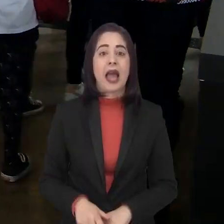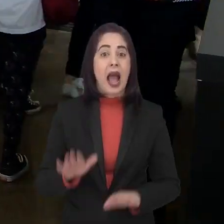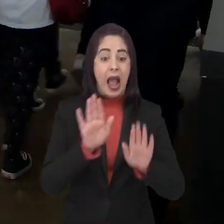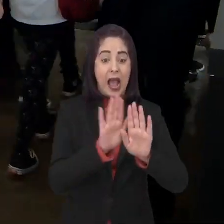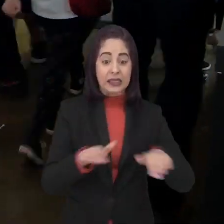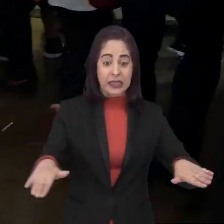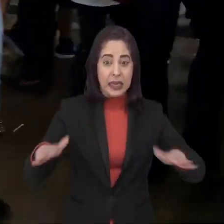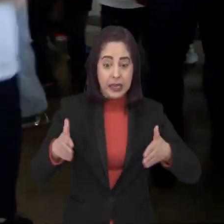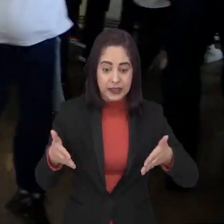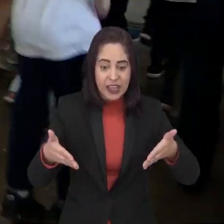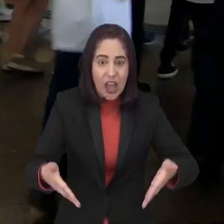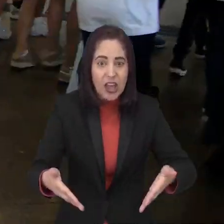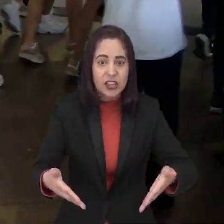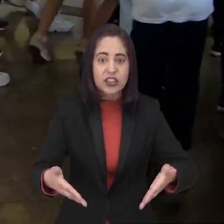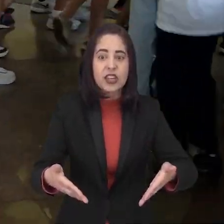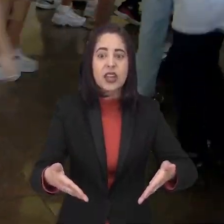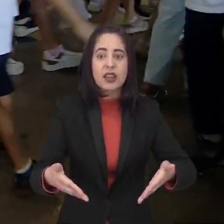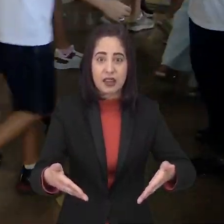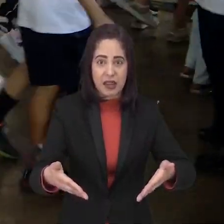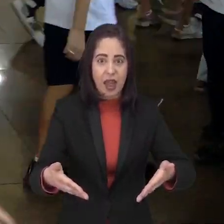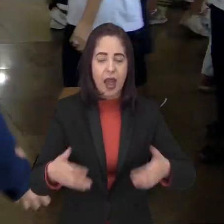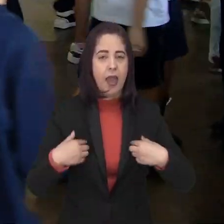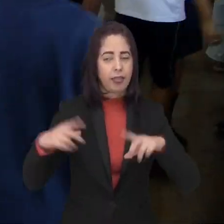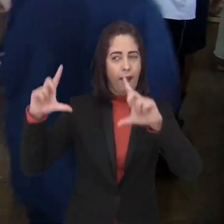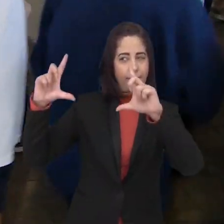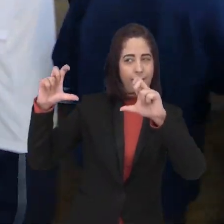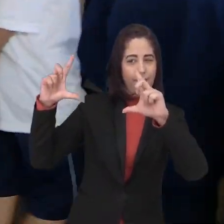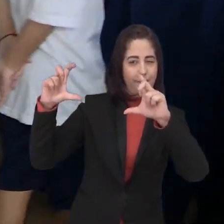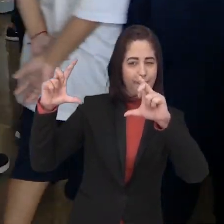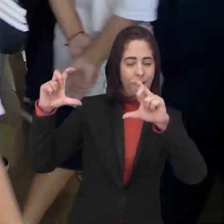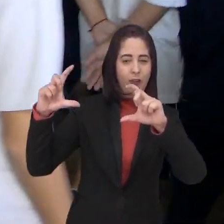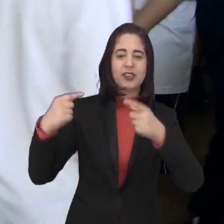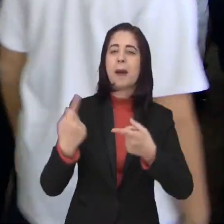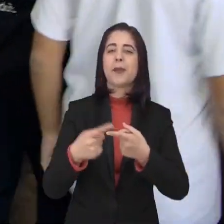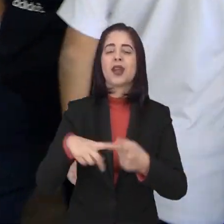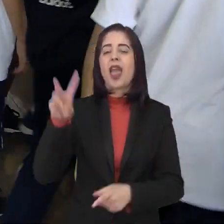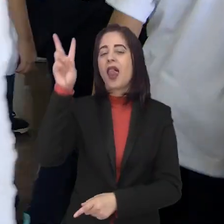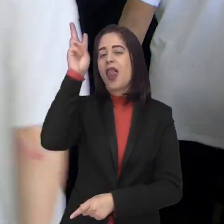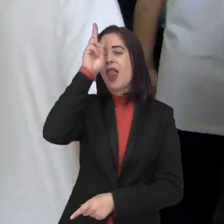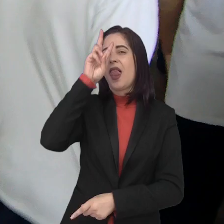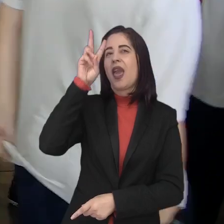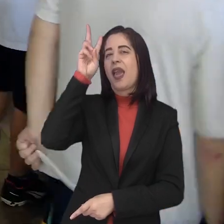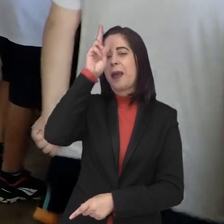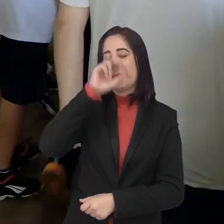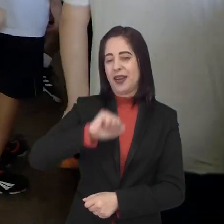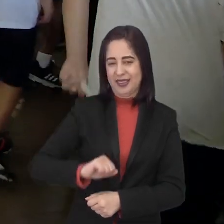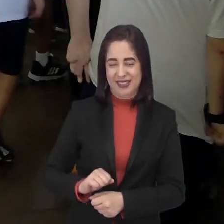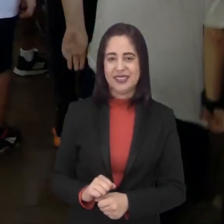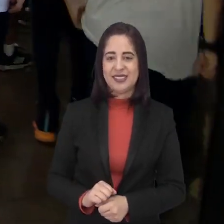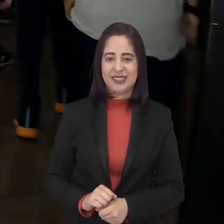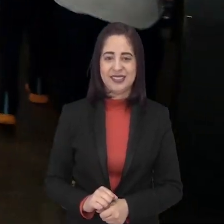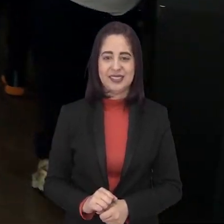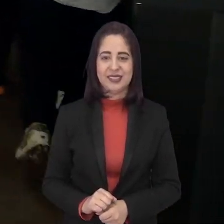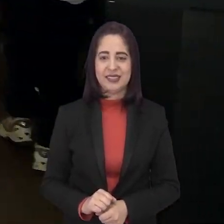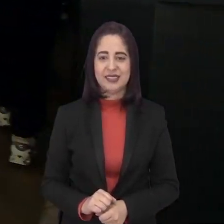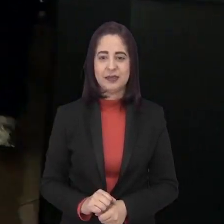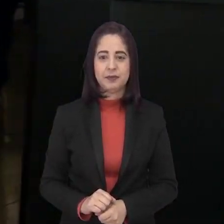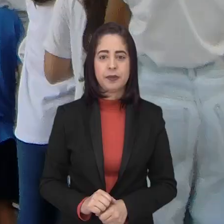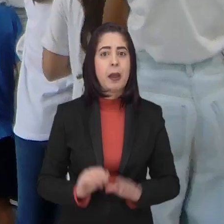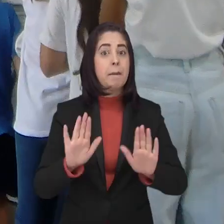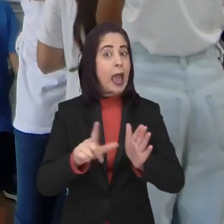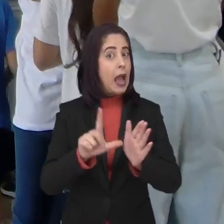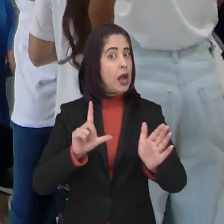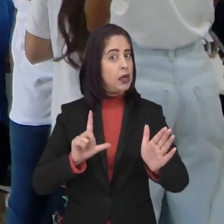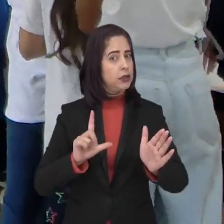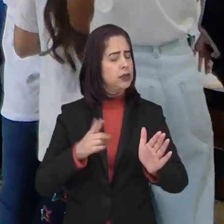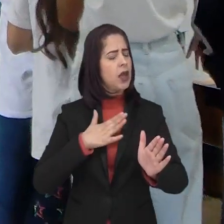Logo que as crianças chegam aqui na Câmara, pose para foto. Uma recordação que ao final do passeio elas levam para casa.